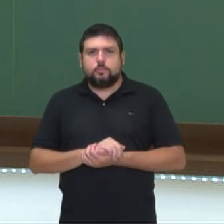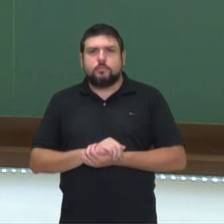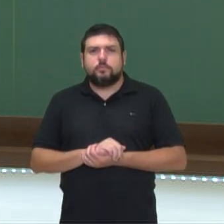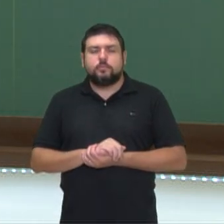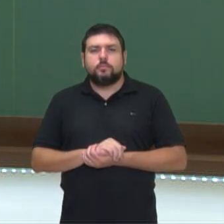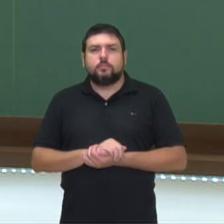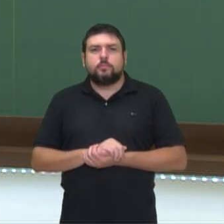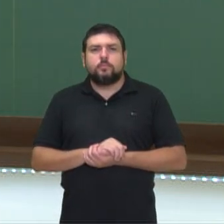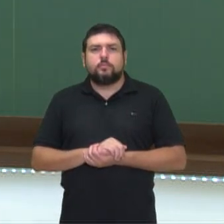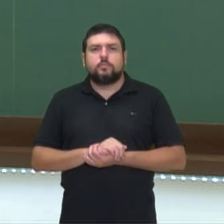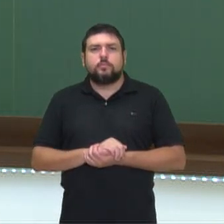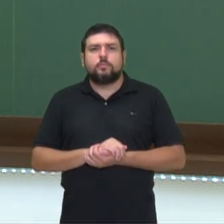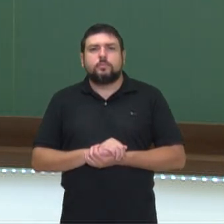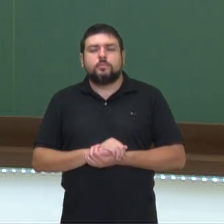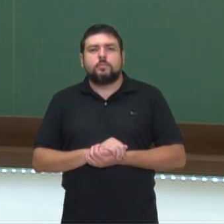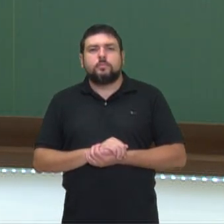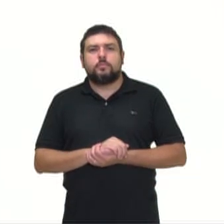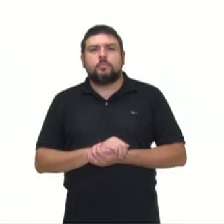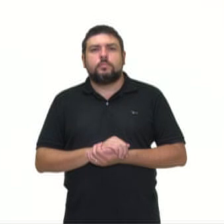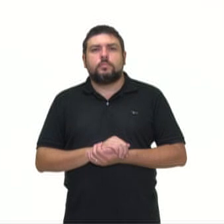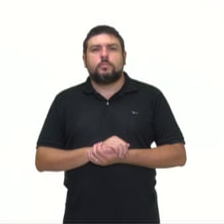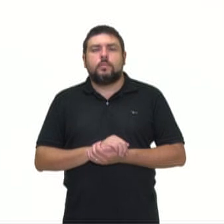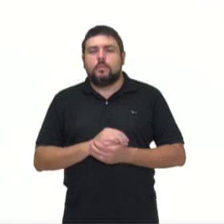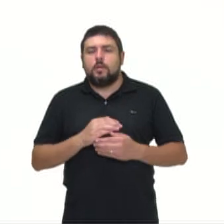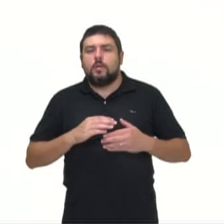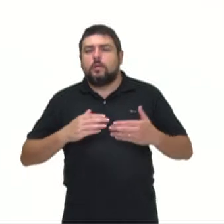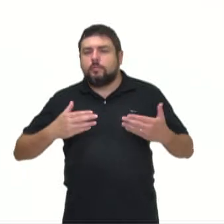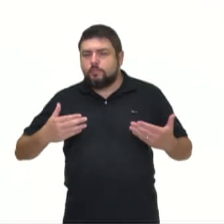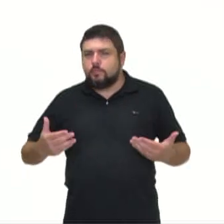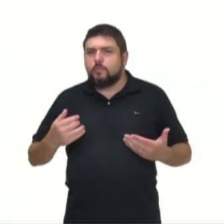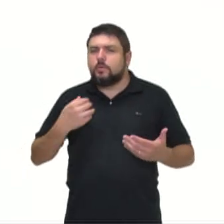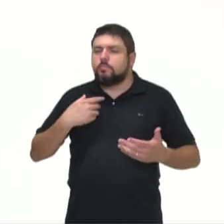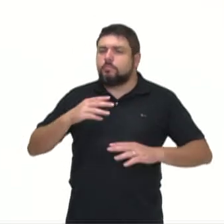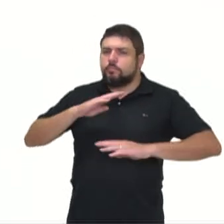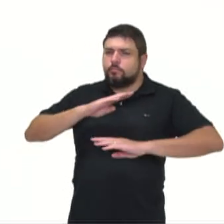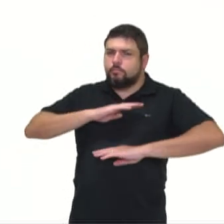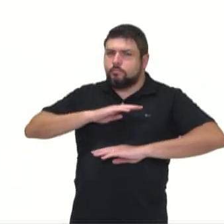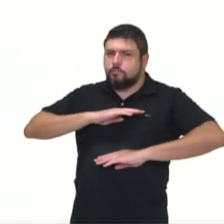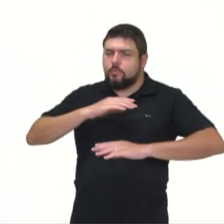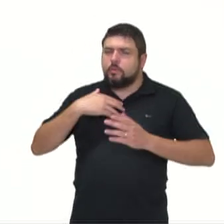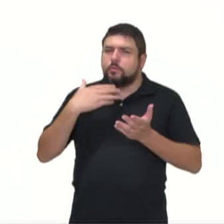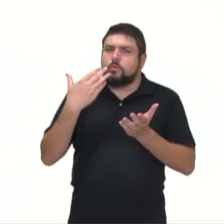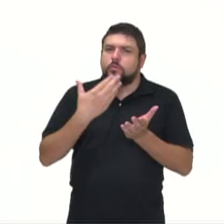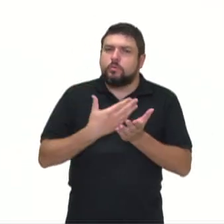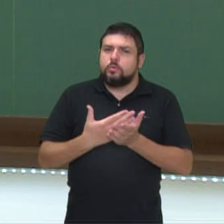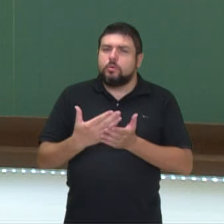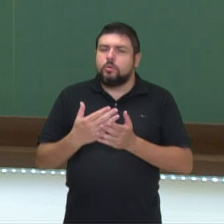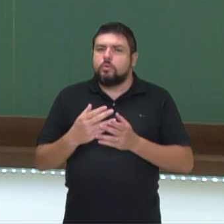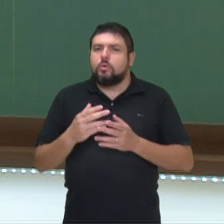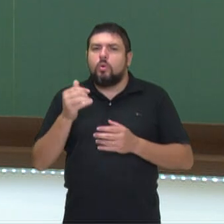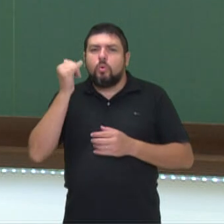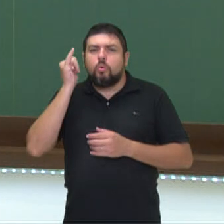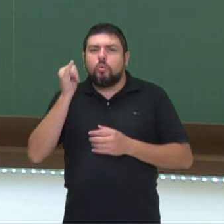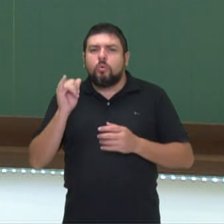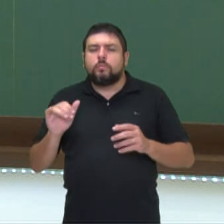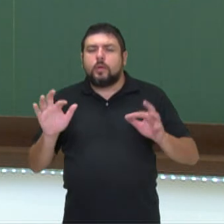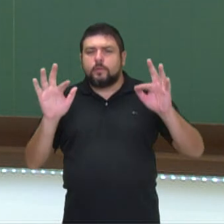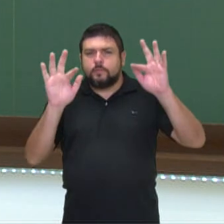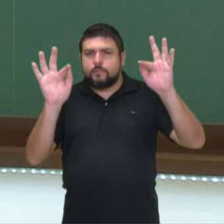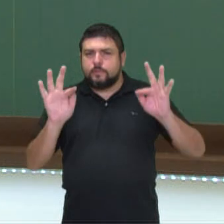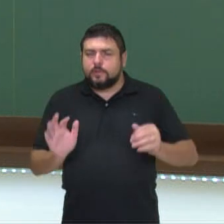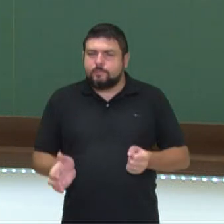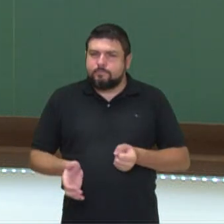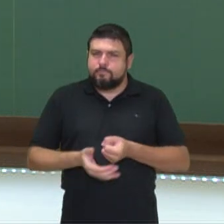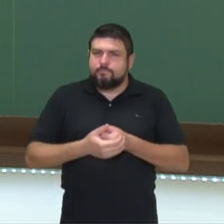Com base nisso, vamos conversar sobre a situação inicial e o conflito do conto Felicidade Clandestina.